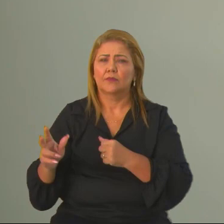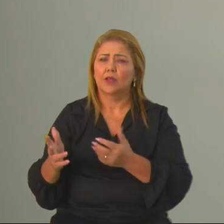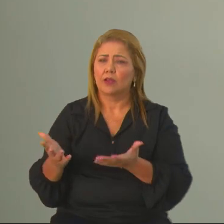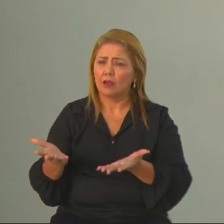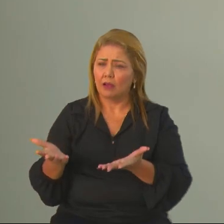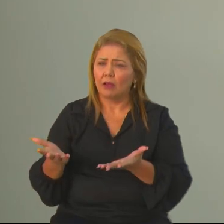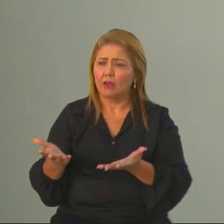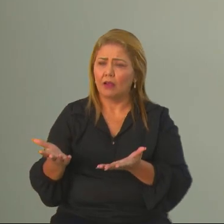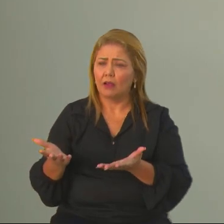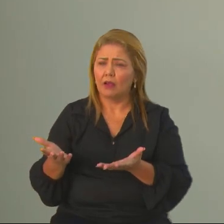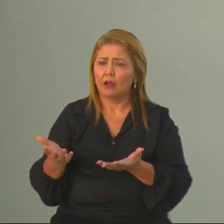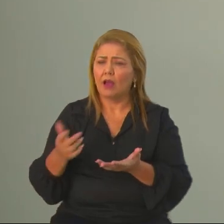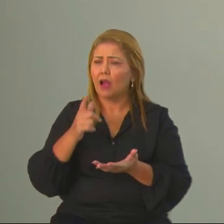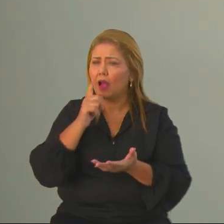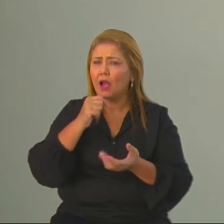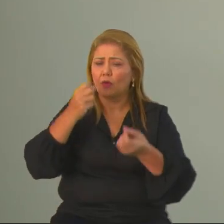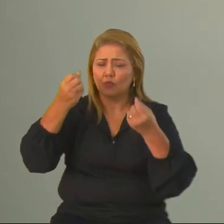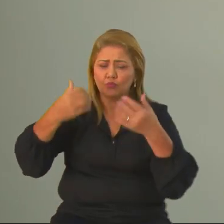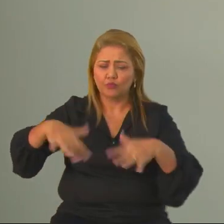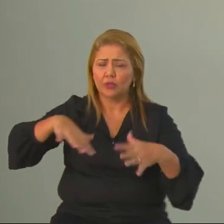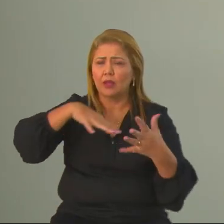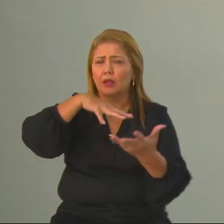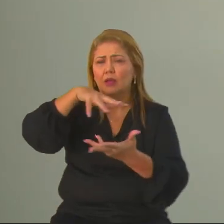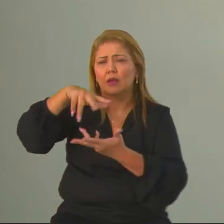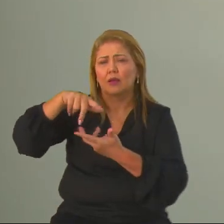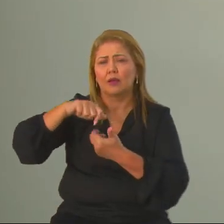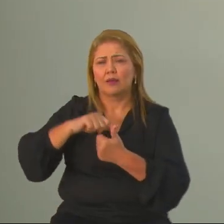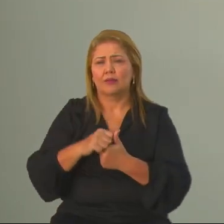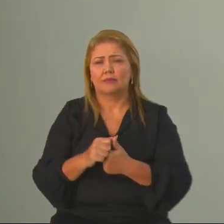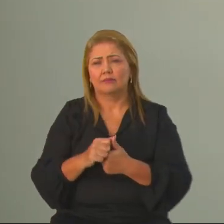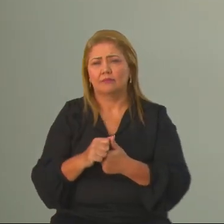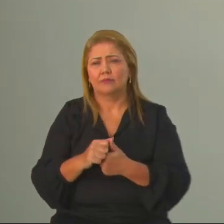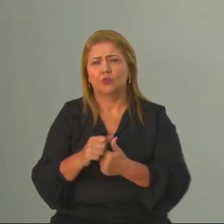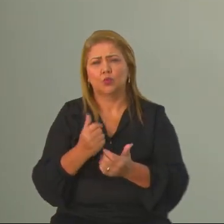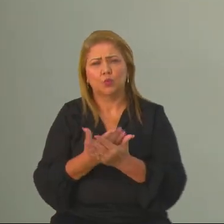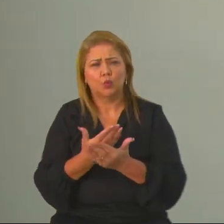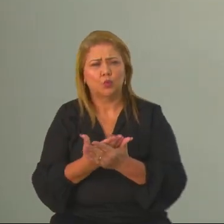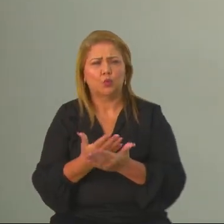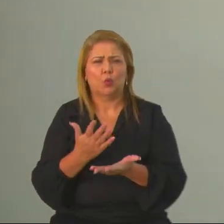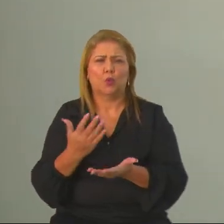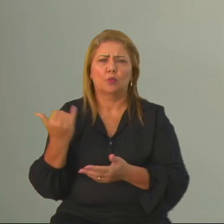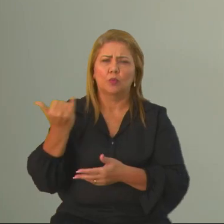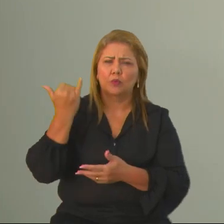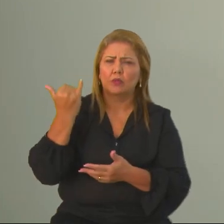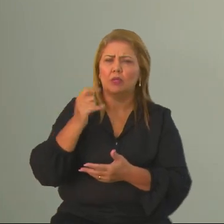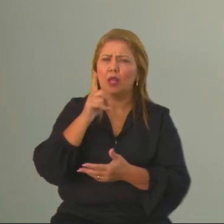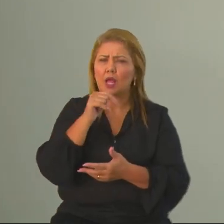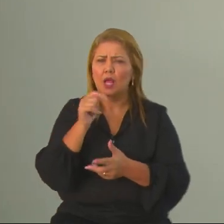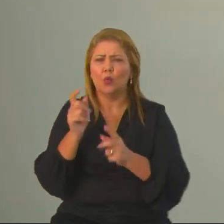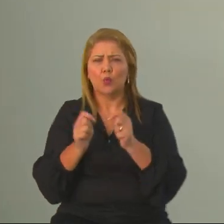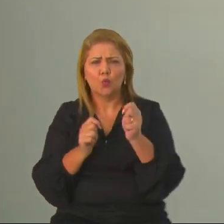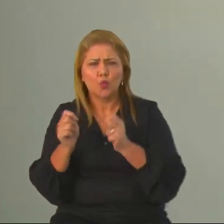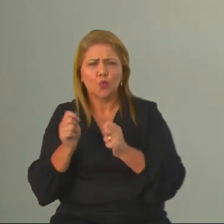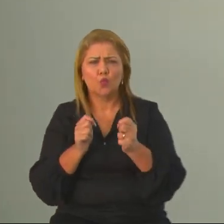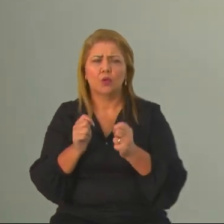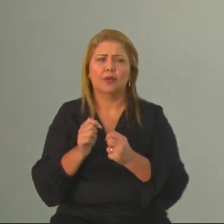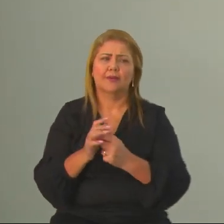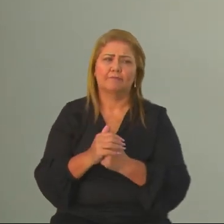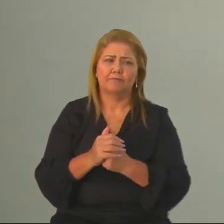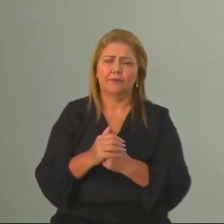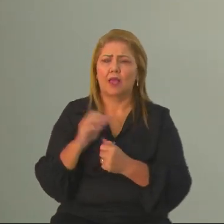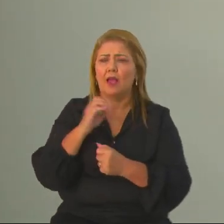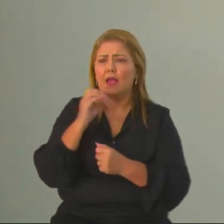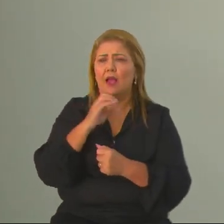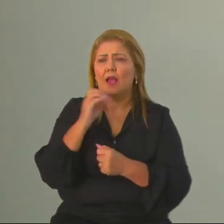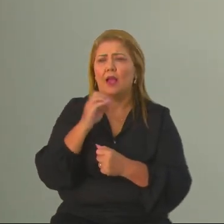gurias, está gastando água do planeta. E elas acabaram de estudar a importância da preservação da água, então elas vão correndo,